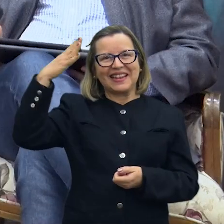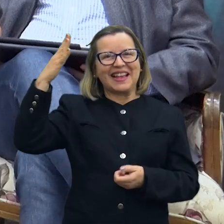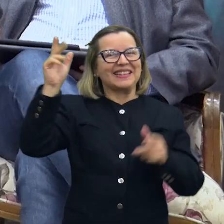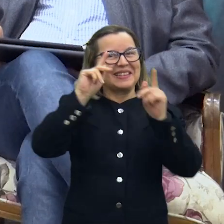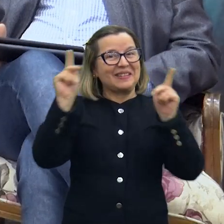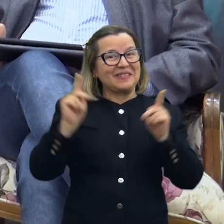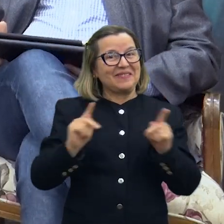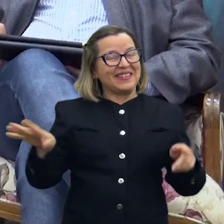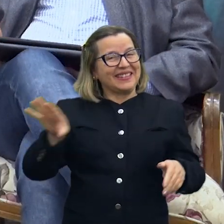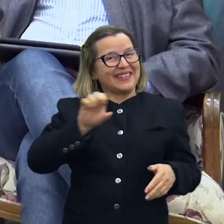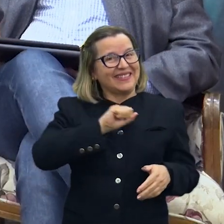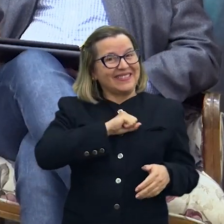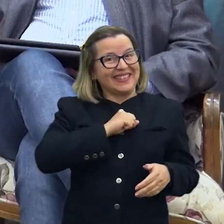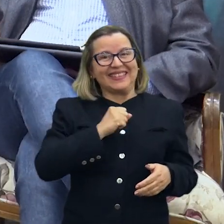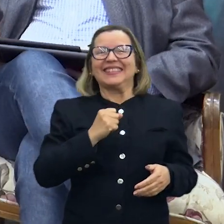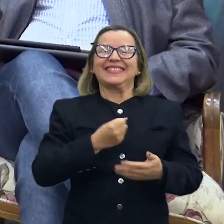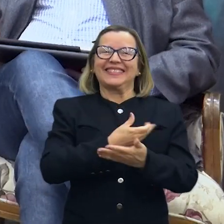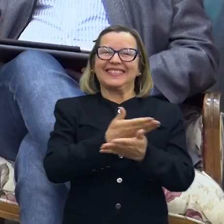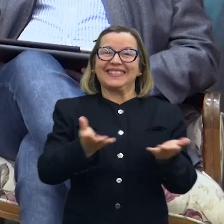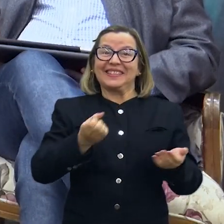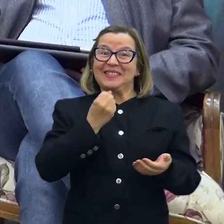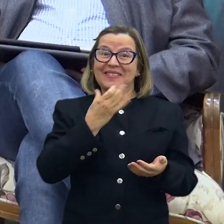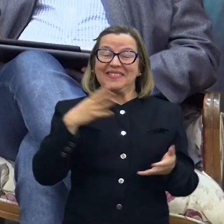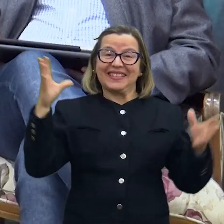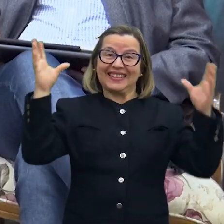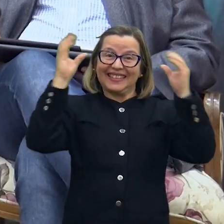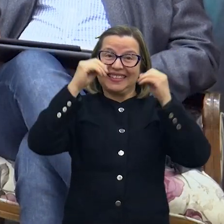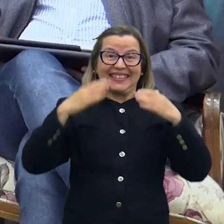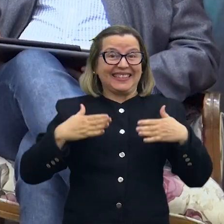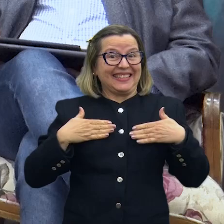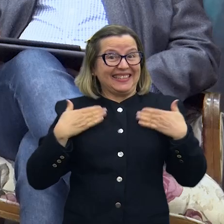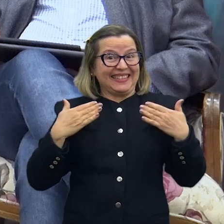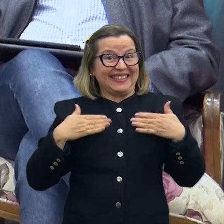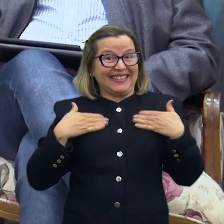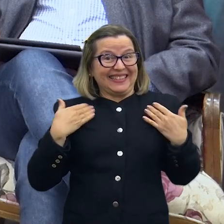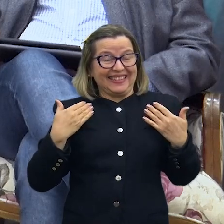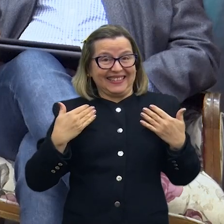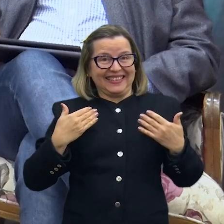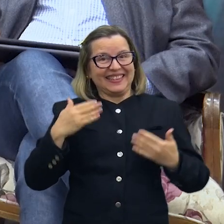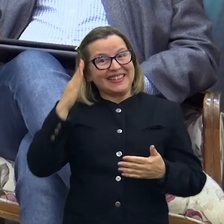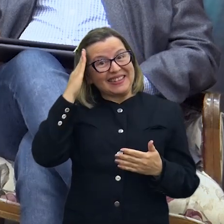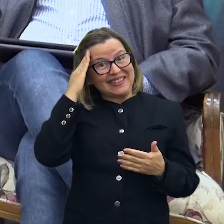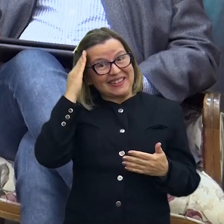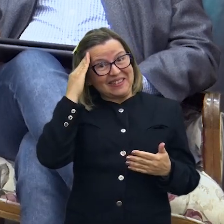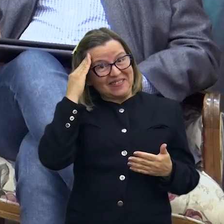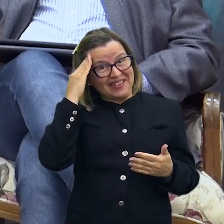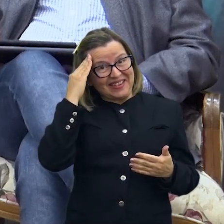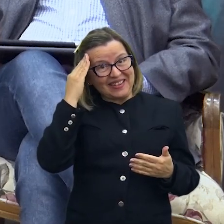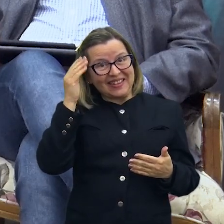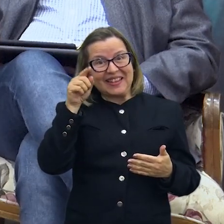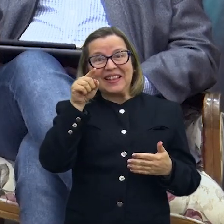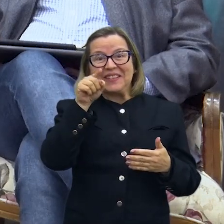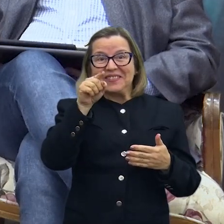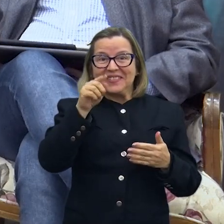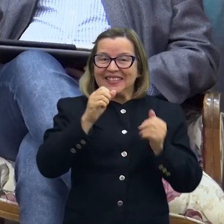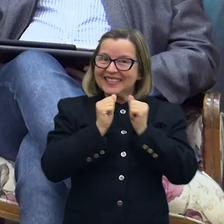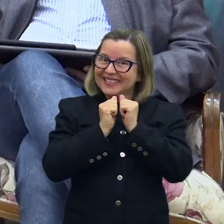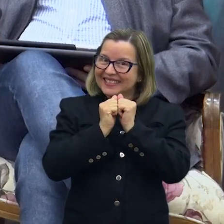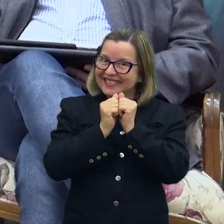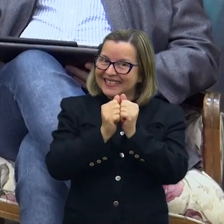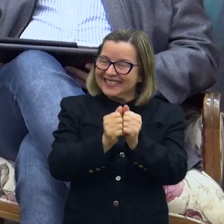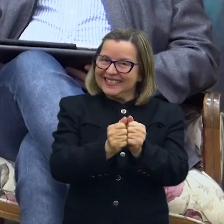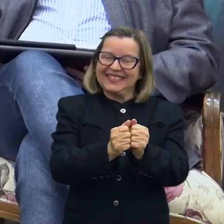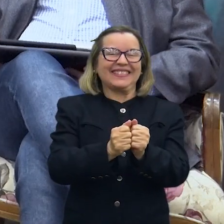Graça e paz, amados, boa noite. Que alegria é termos e sabermos que você está nos